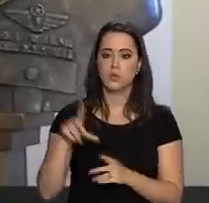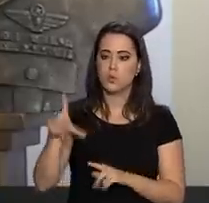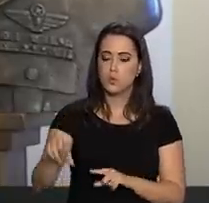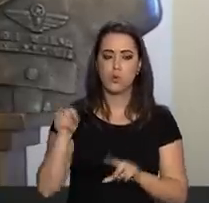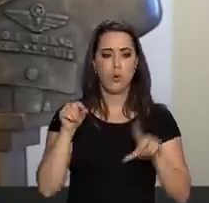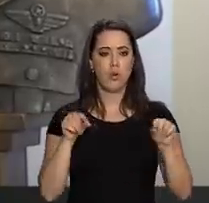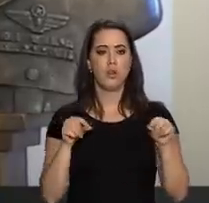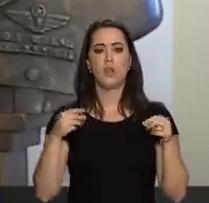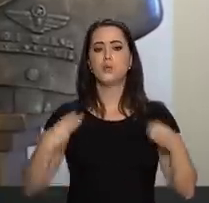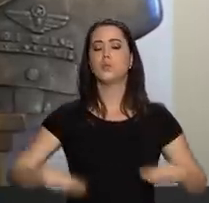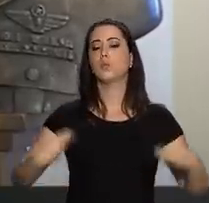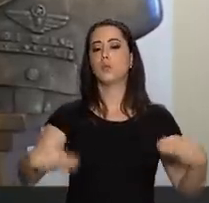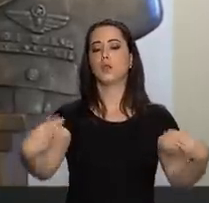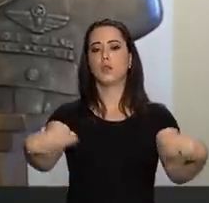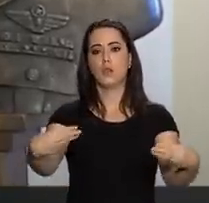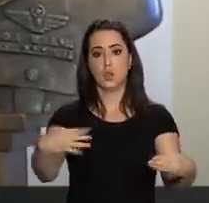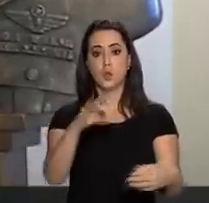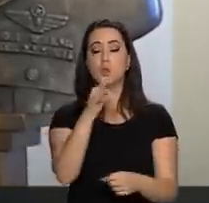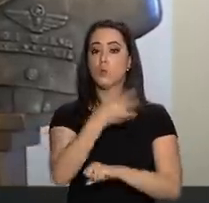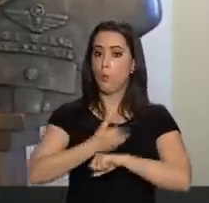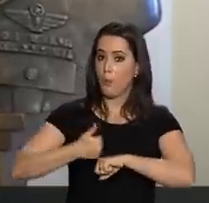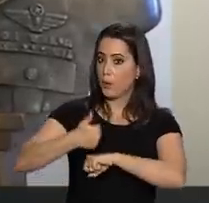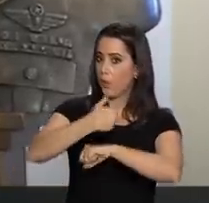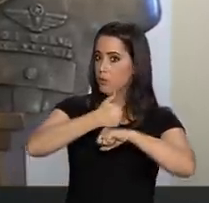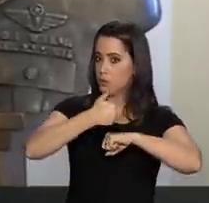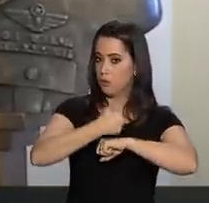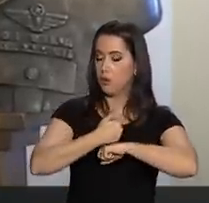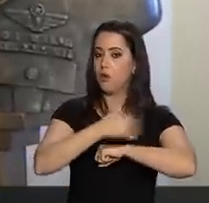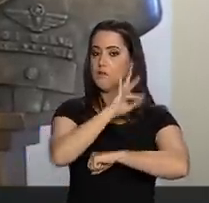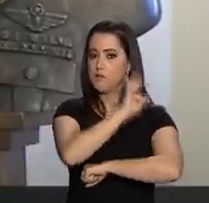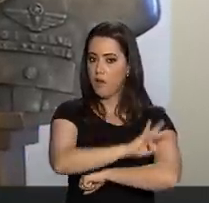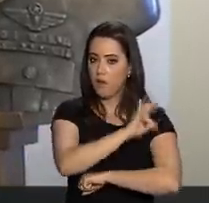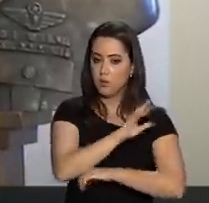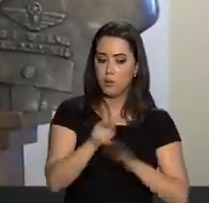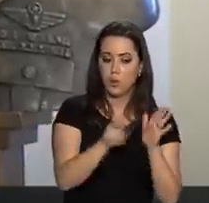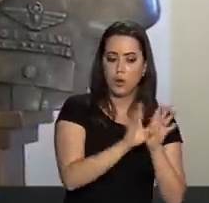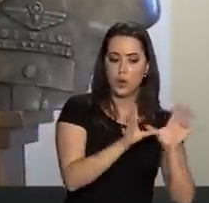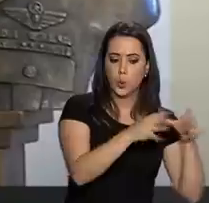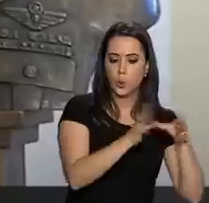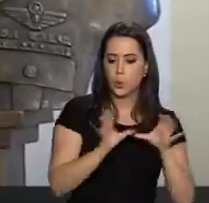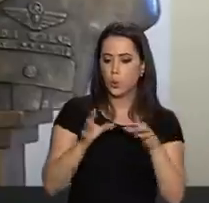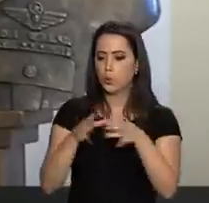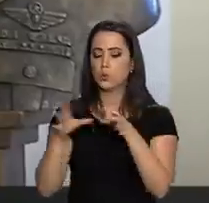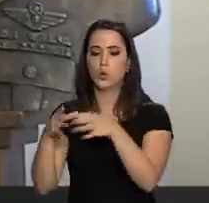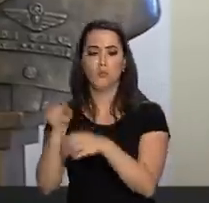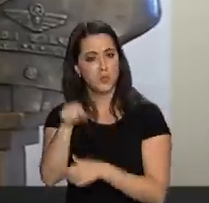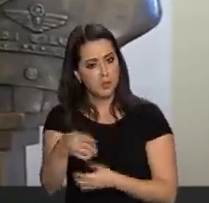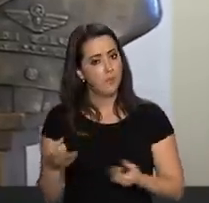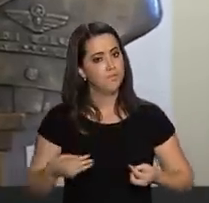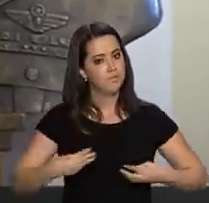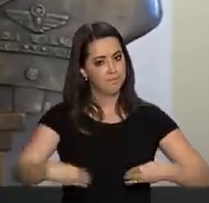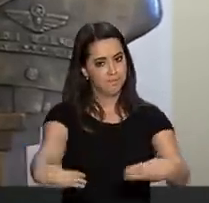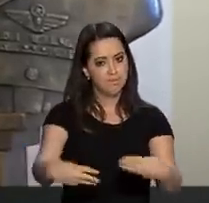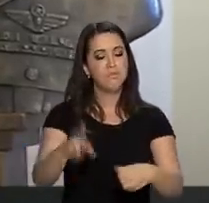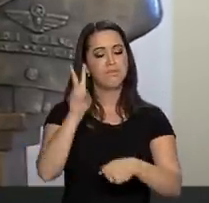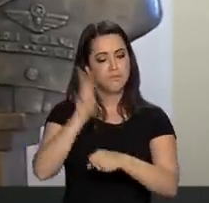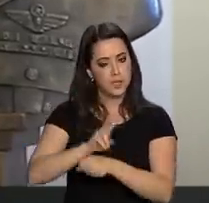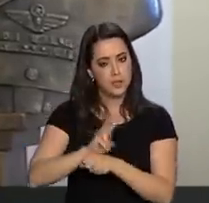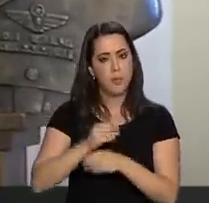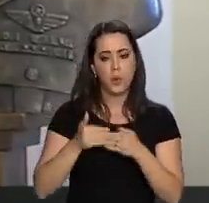escolhendo ministros técnicos para suas respectivas áreas. E a defesa não podia fugir à